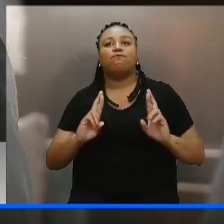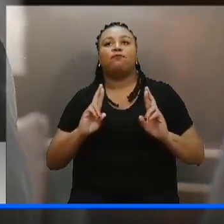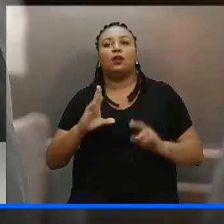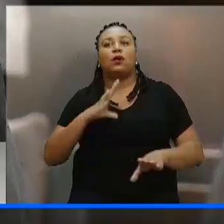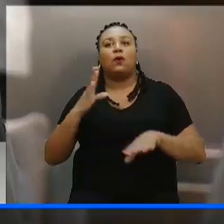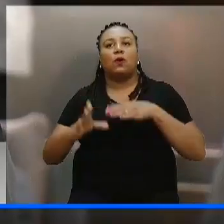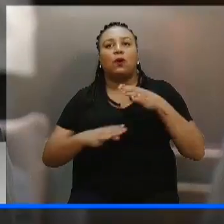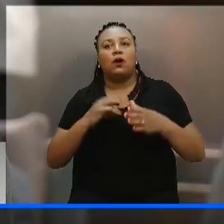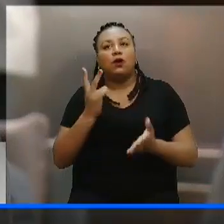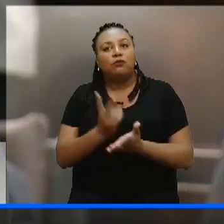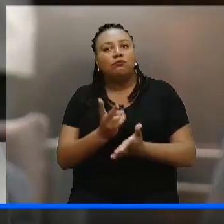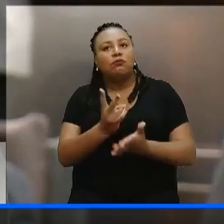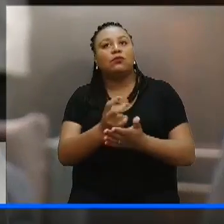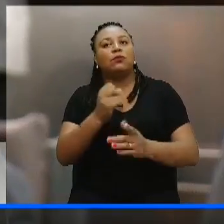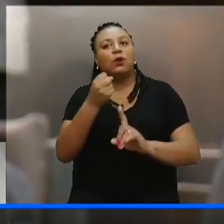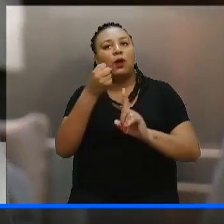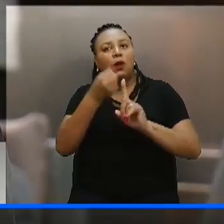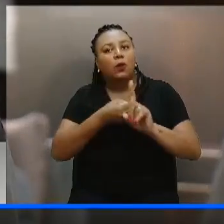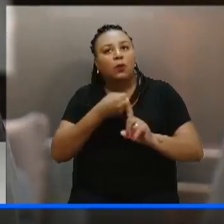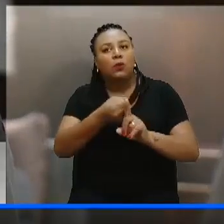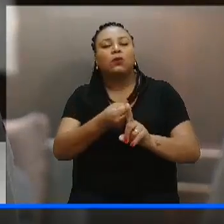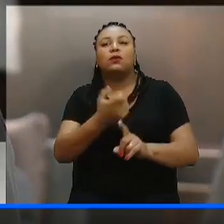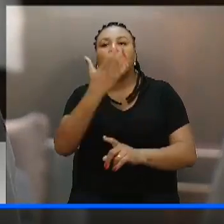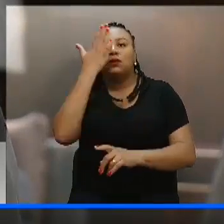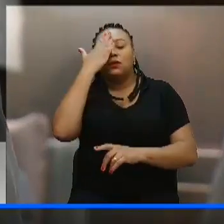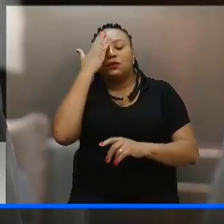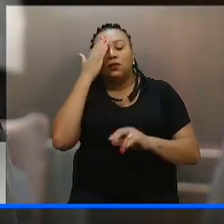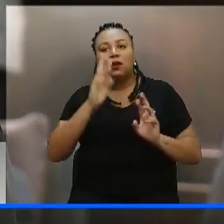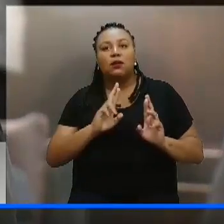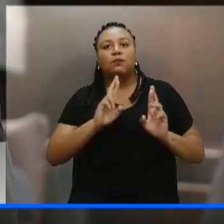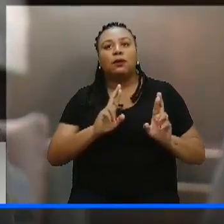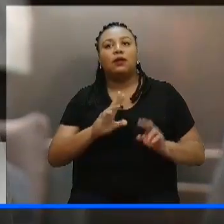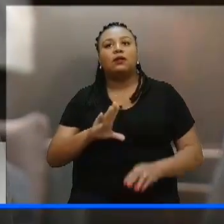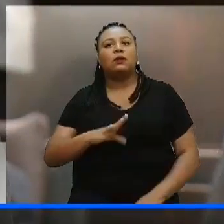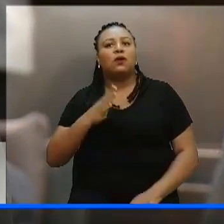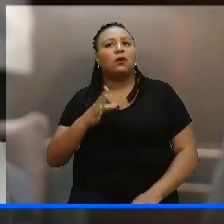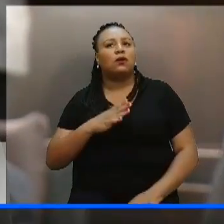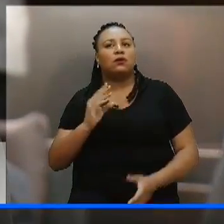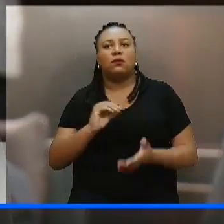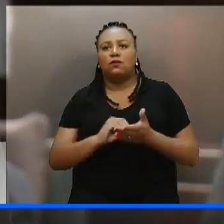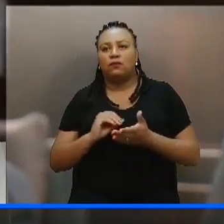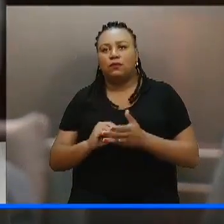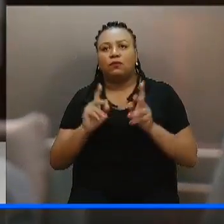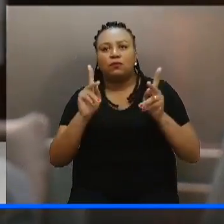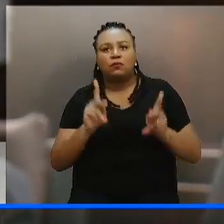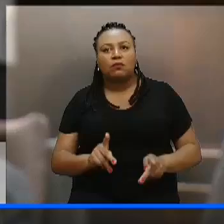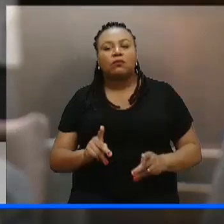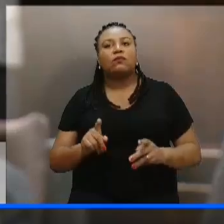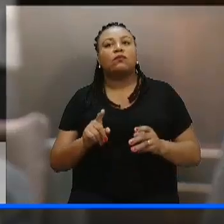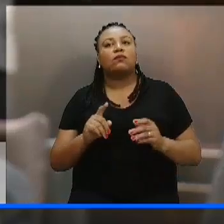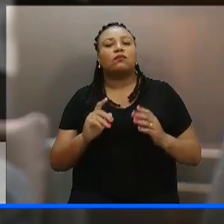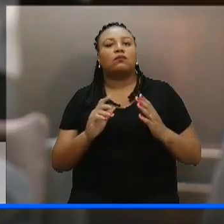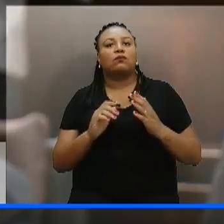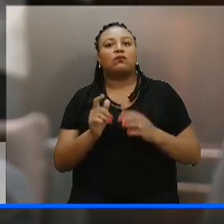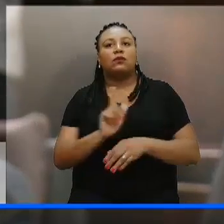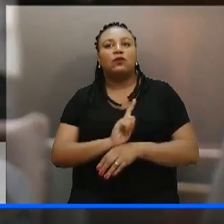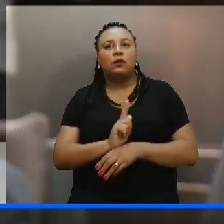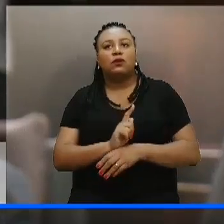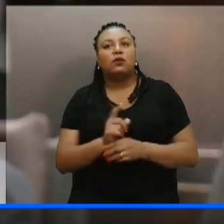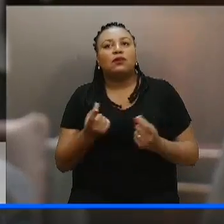coragem para seguir lutando sei que esperança e coragem não falta aos habitantes e gestores desta rica